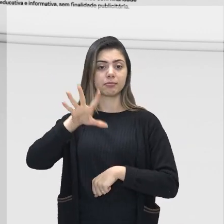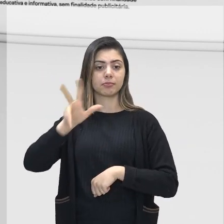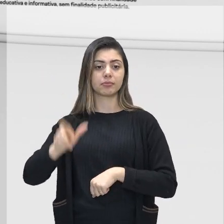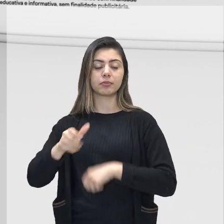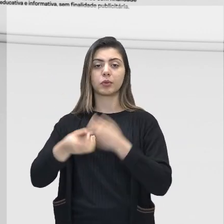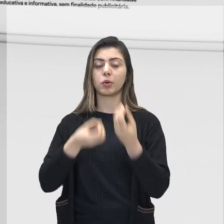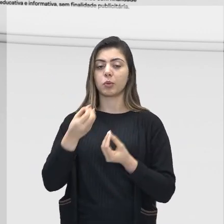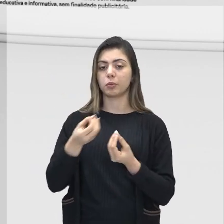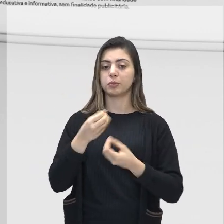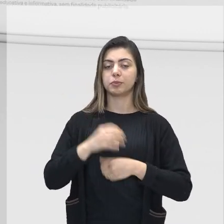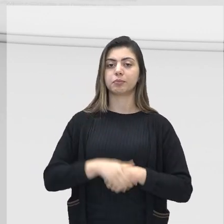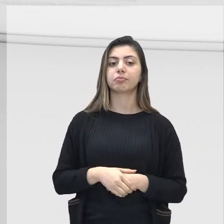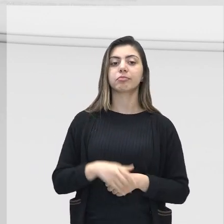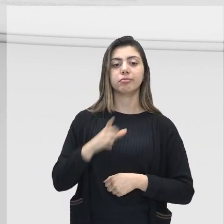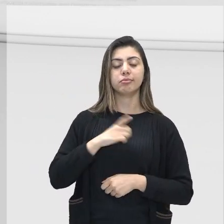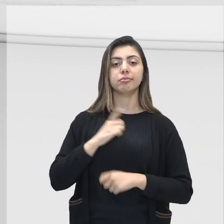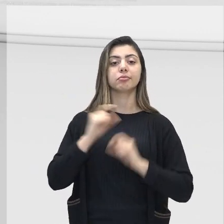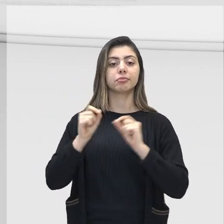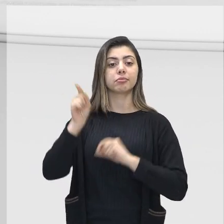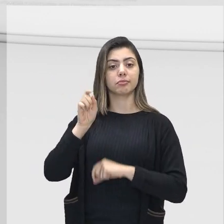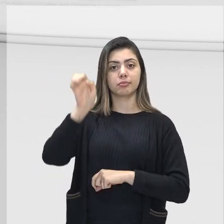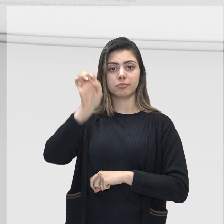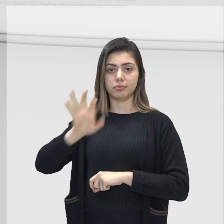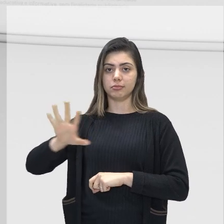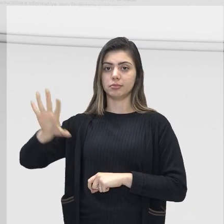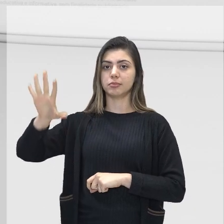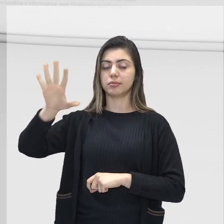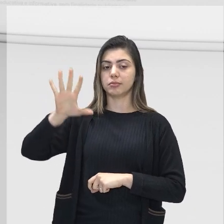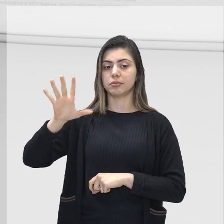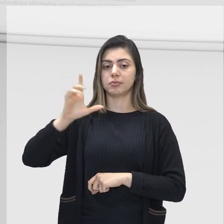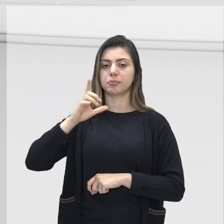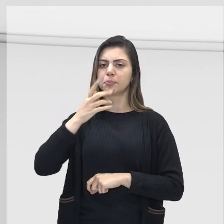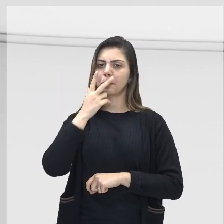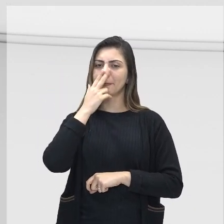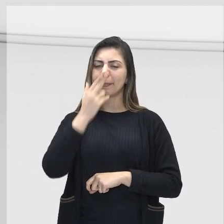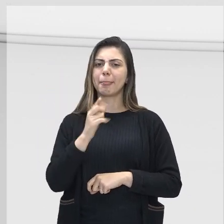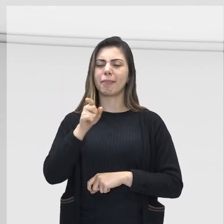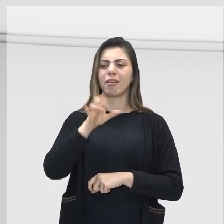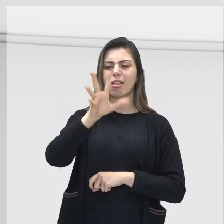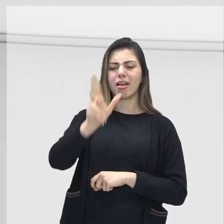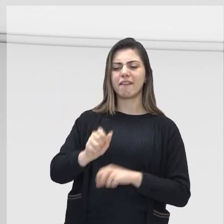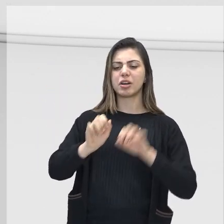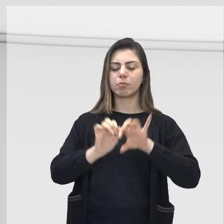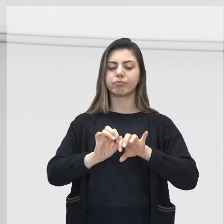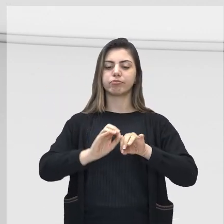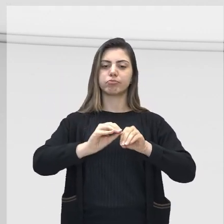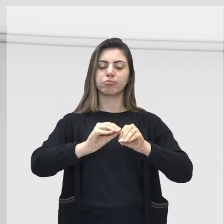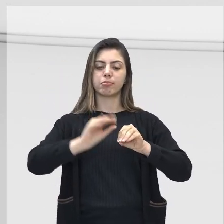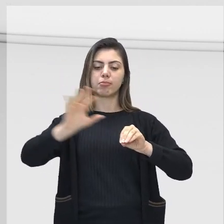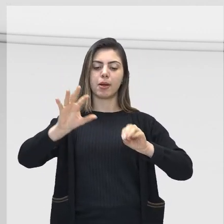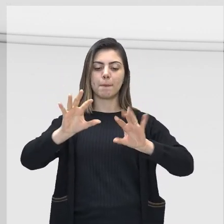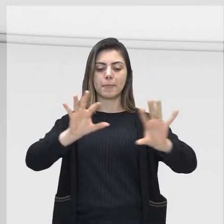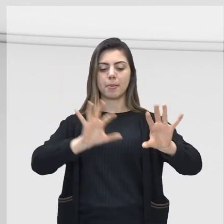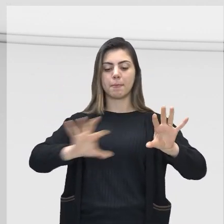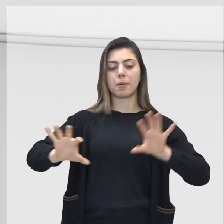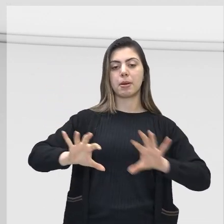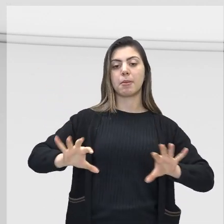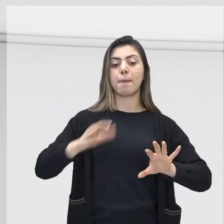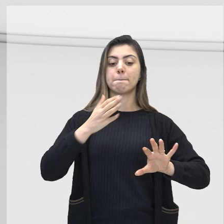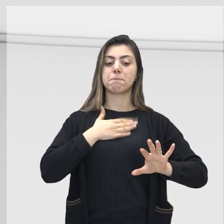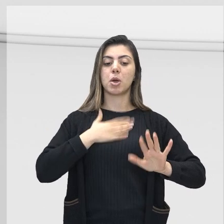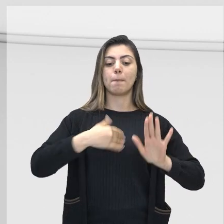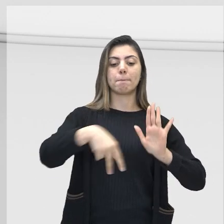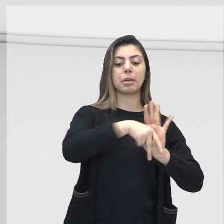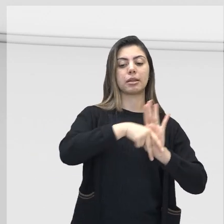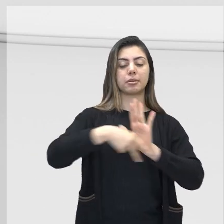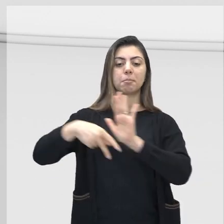as colônias, as potências europeias, perdão, dividindo, partilhando esse território africano e dizendo que cada uma ia